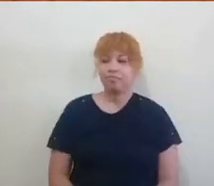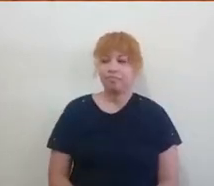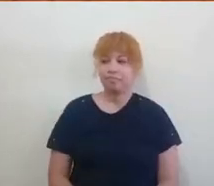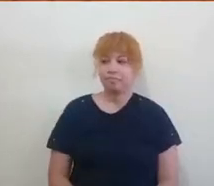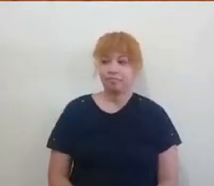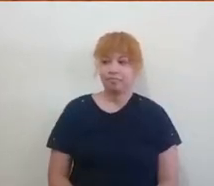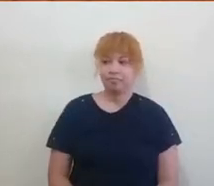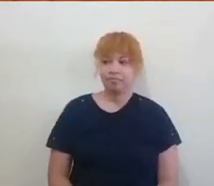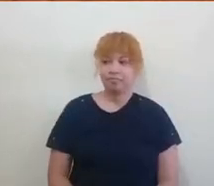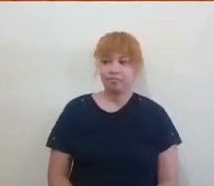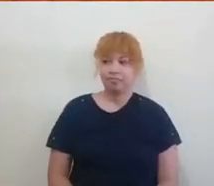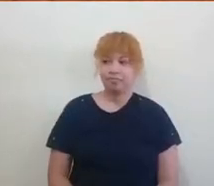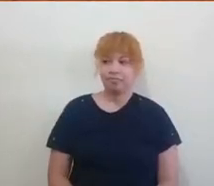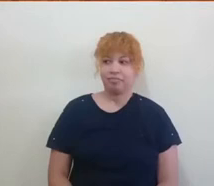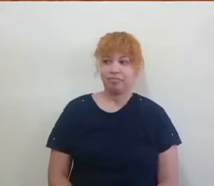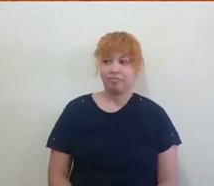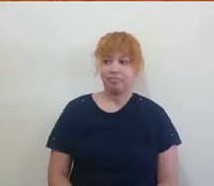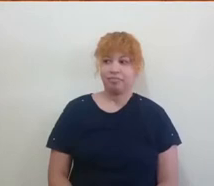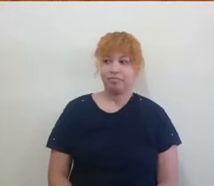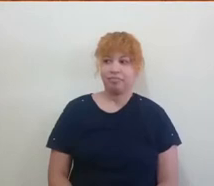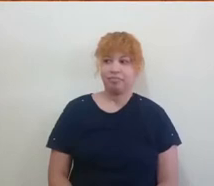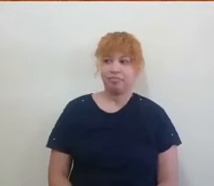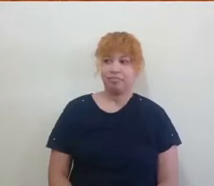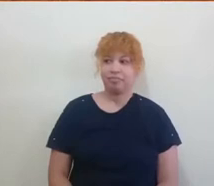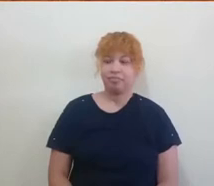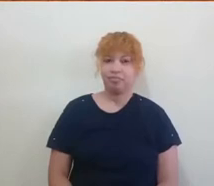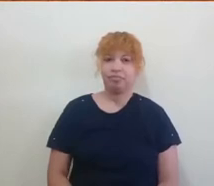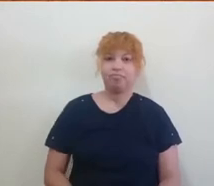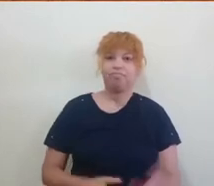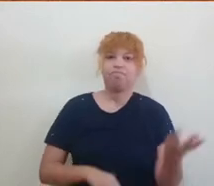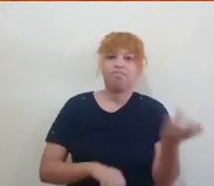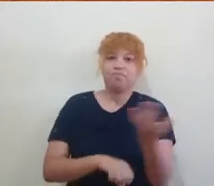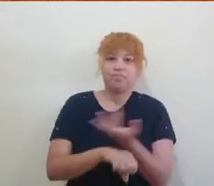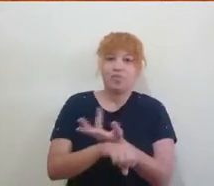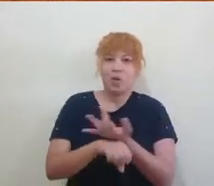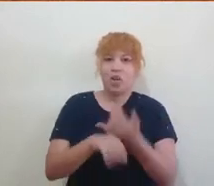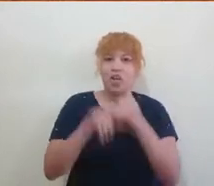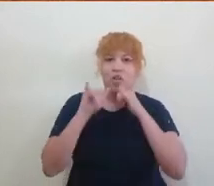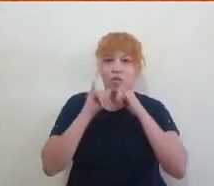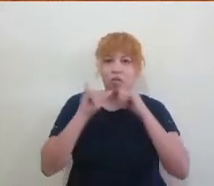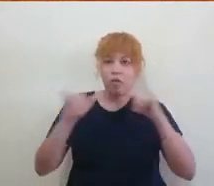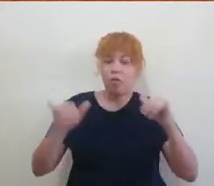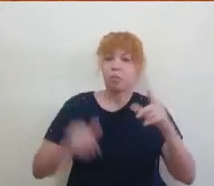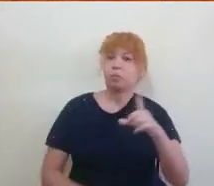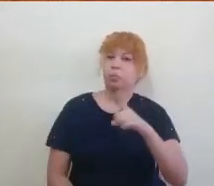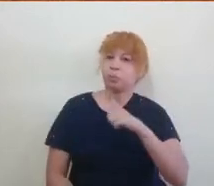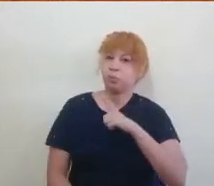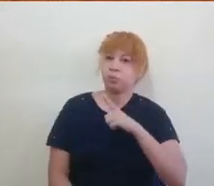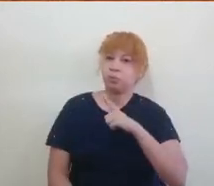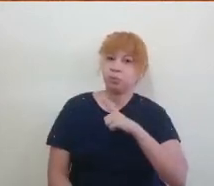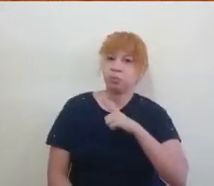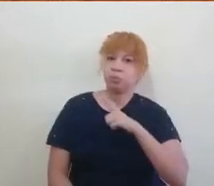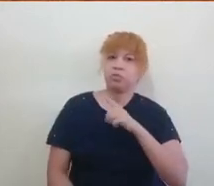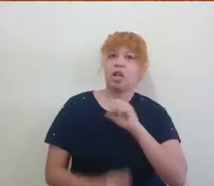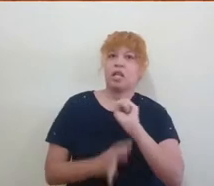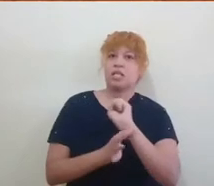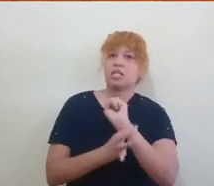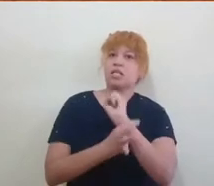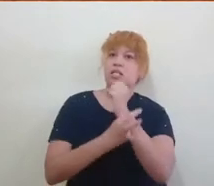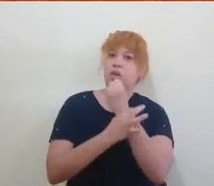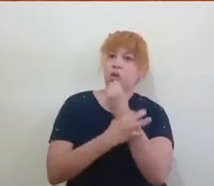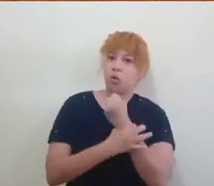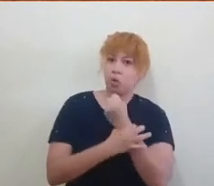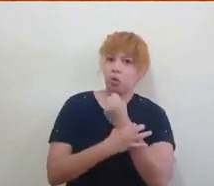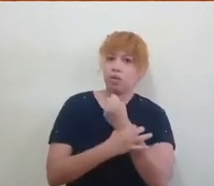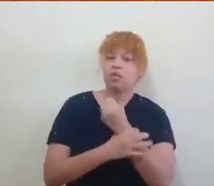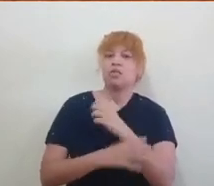informa o distanciamento das pessoas, incluindo reservas de cadeiras. Todos os microfones estão higienizados. Durante a